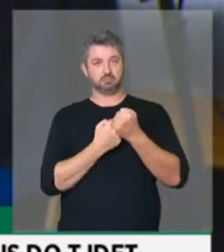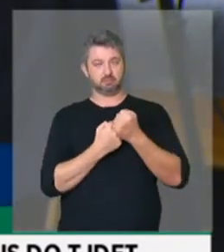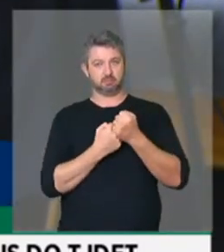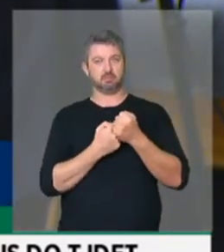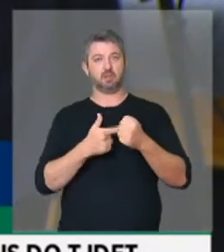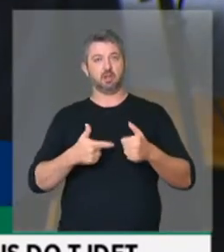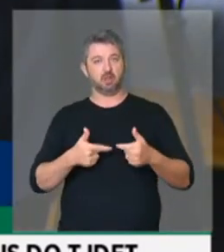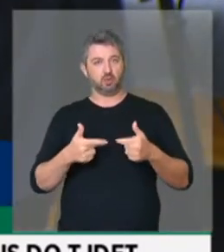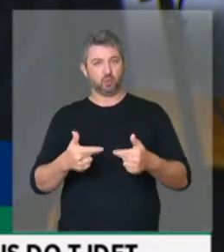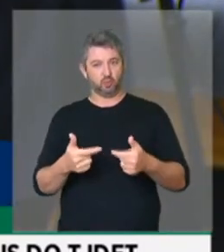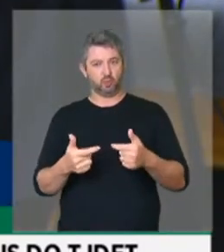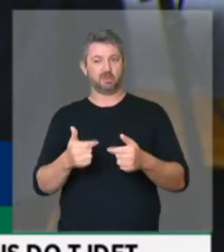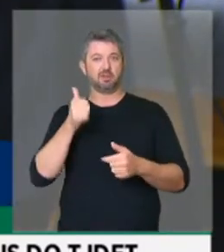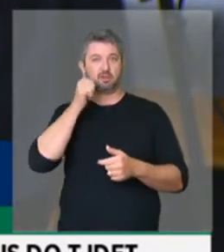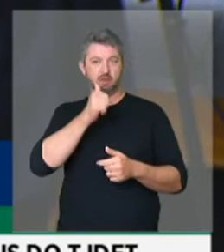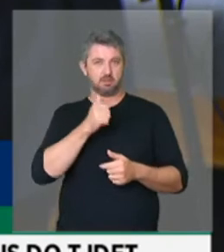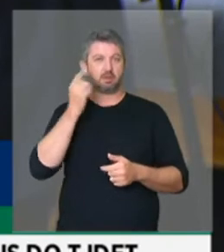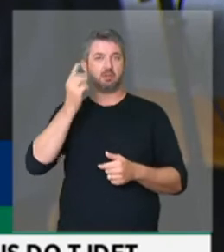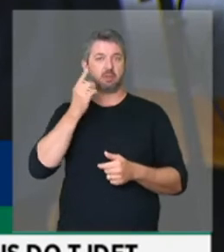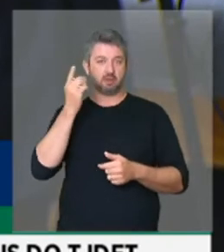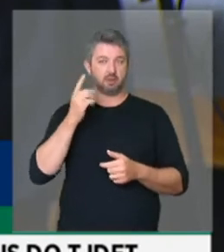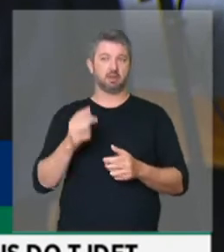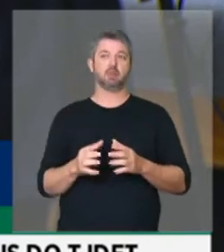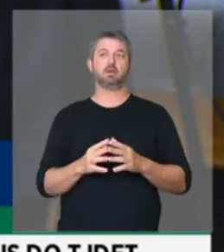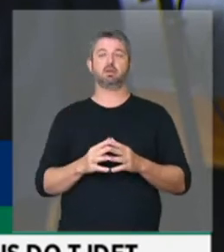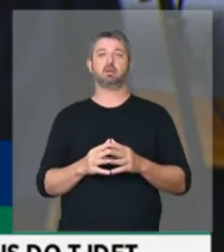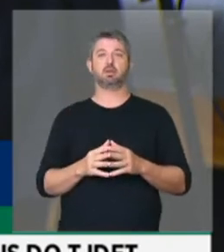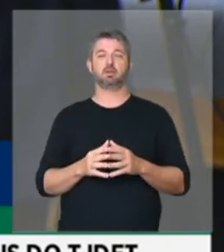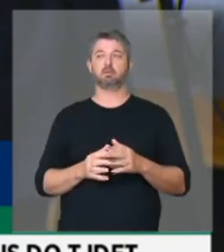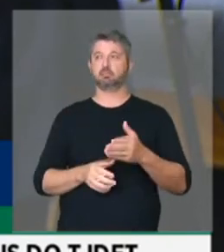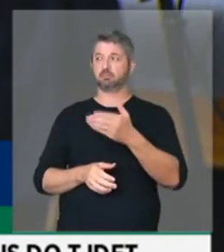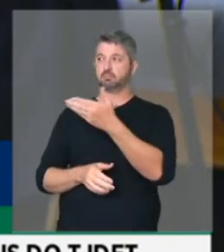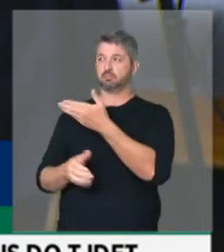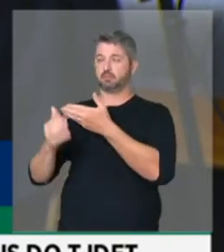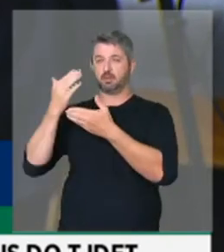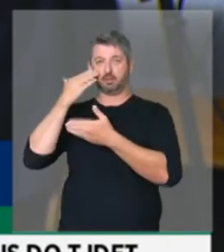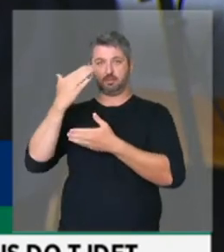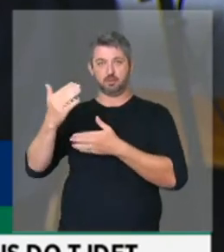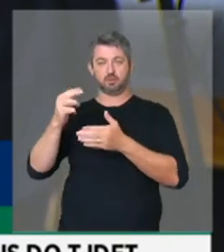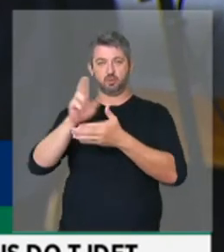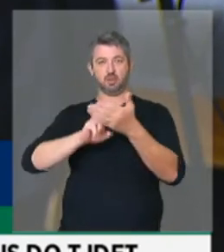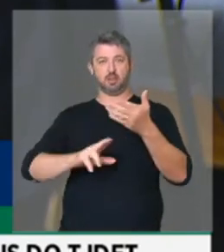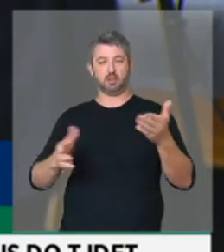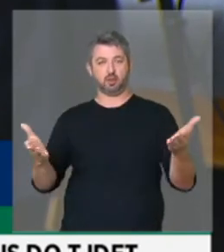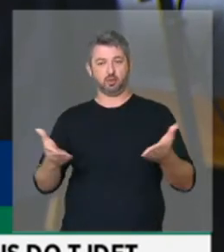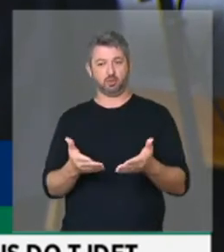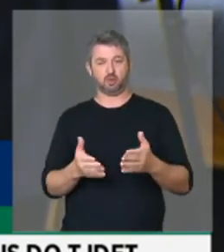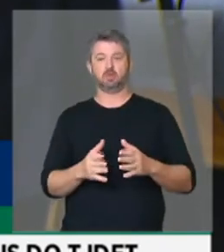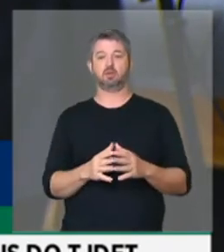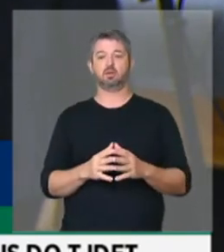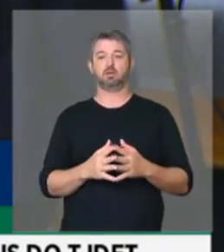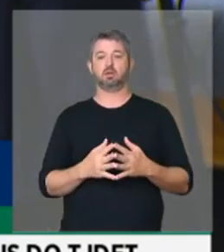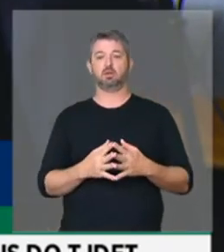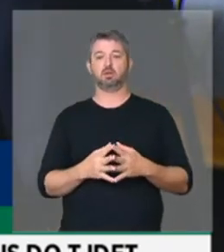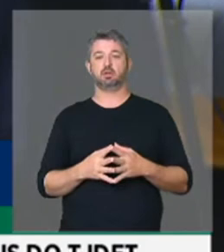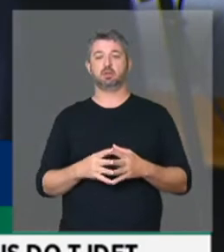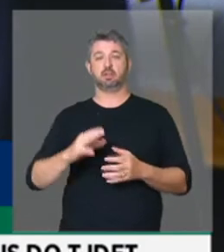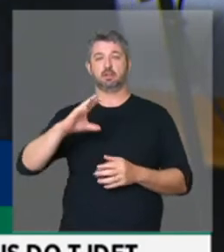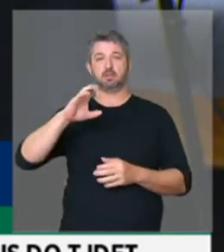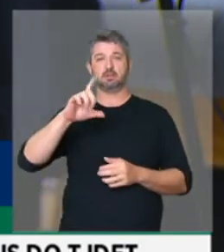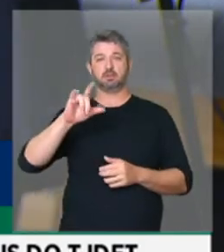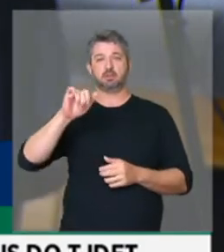iniciativa da deputada que acabou de apresentar o projeto, Celina